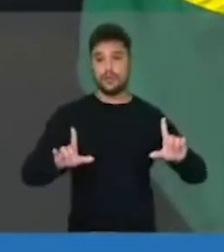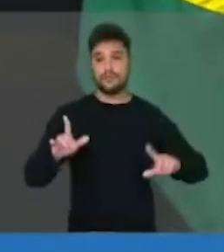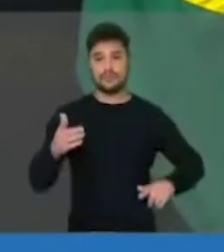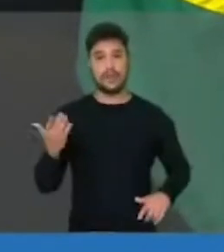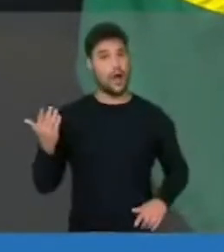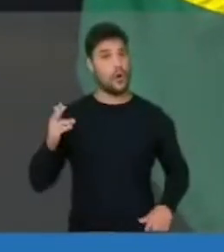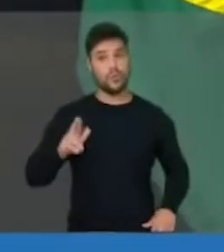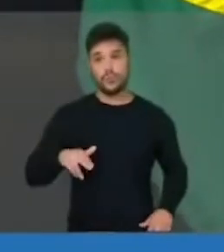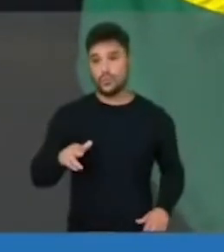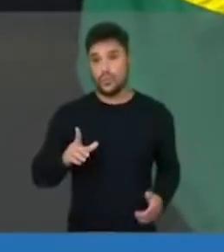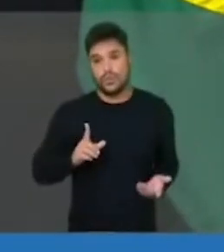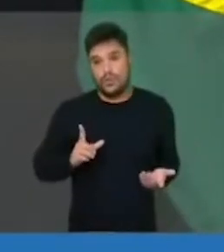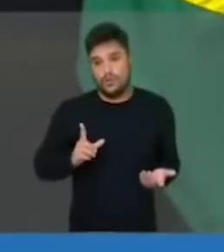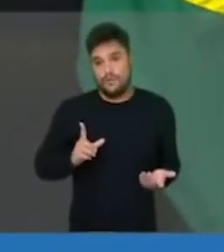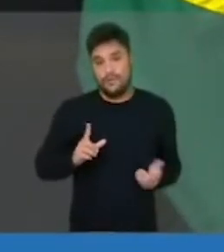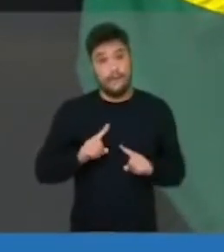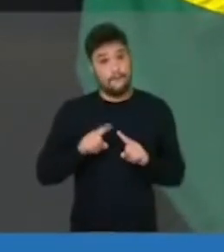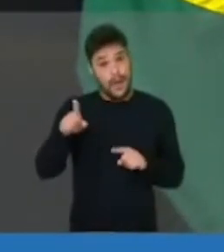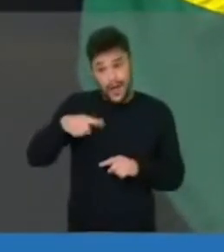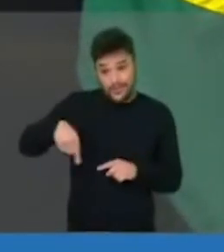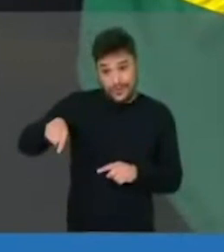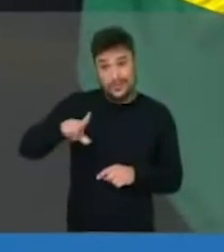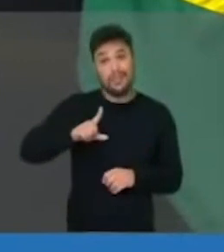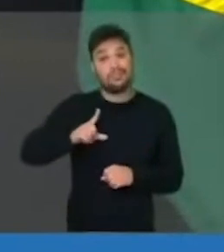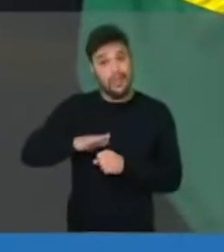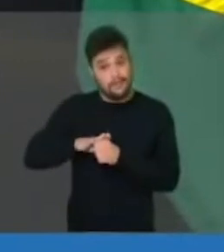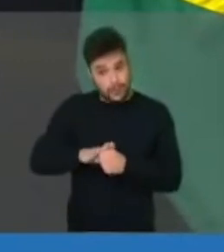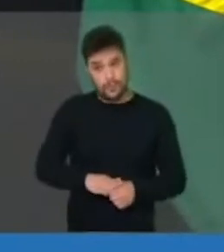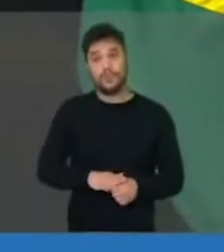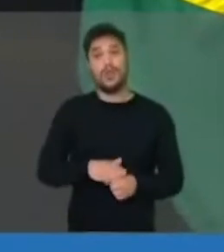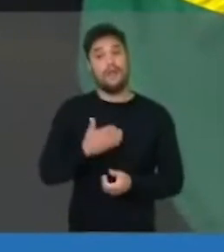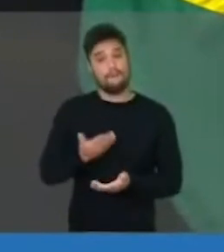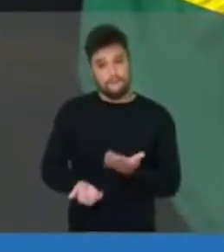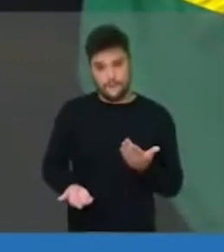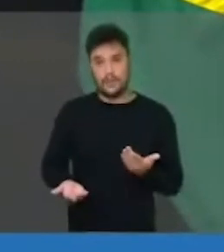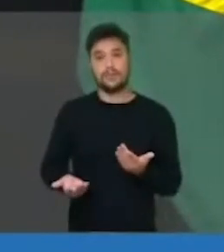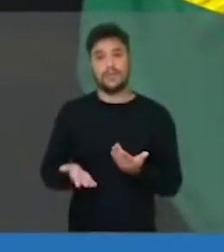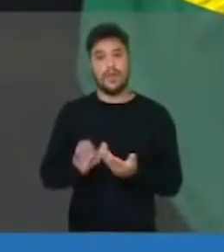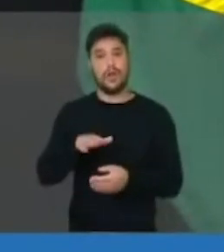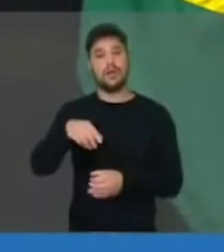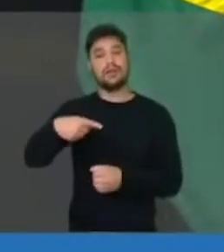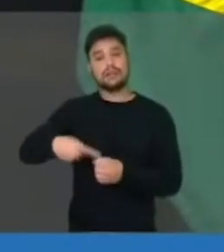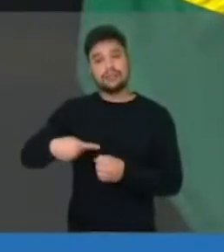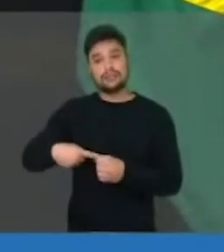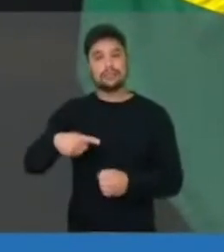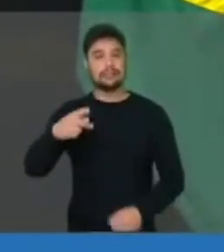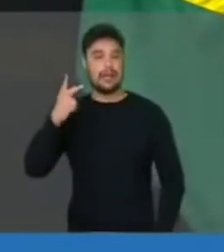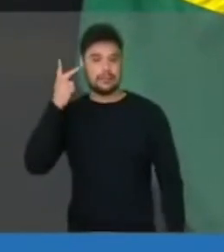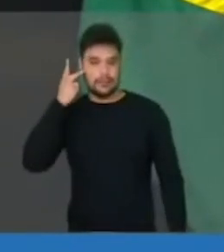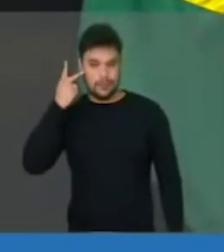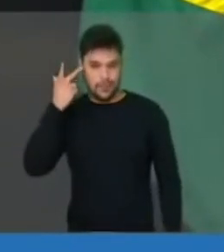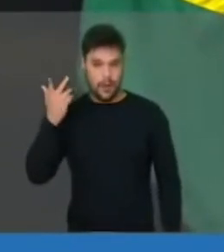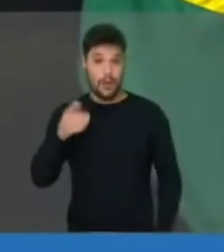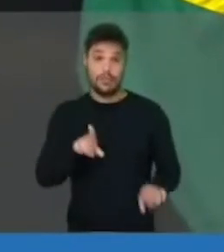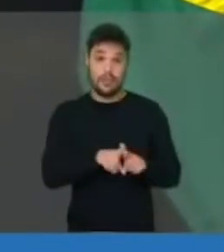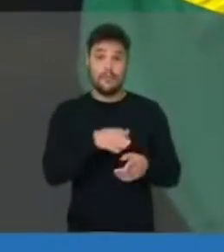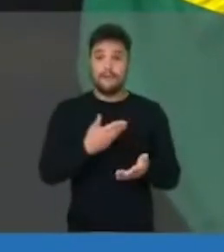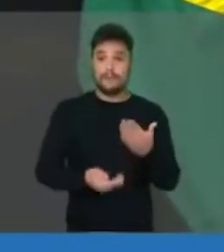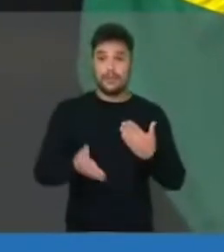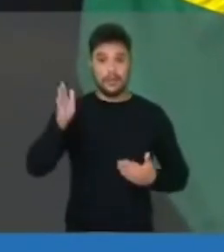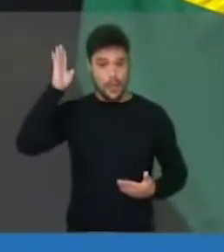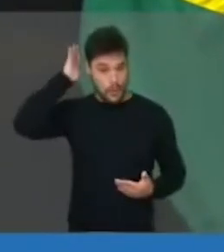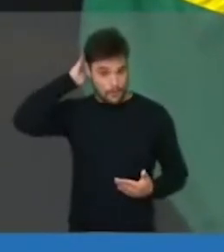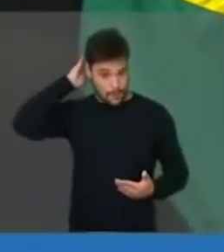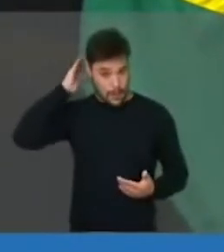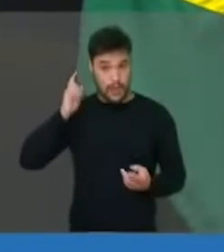tiveram ainda assim foram humilhantemente derrotados na cidade de São Paulo e perderam também em Belém onde